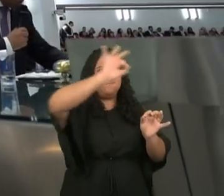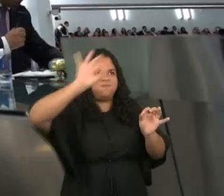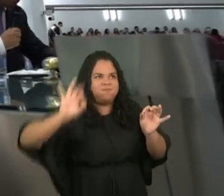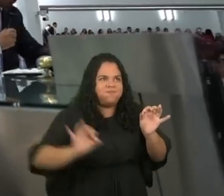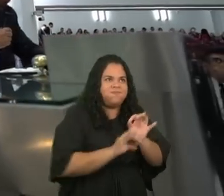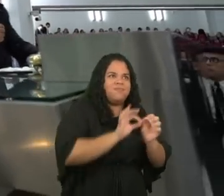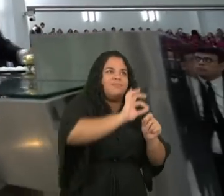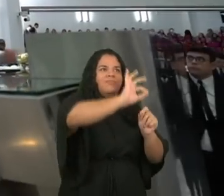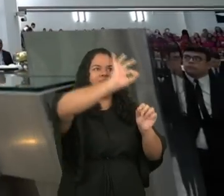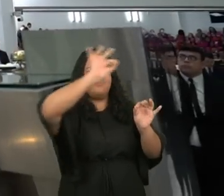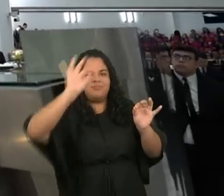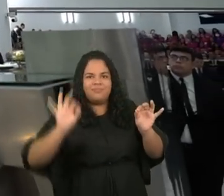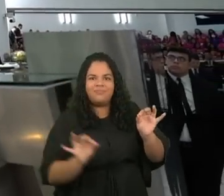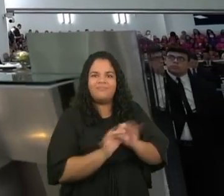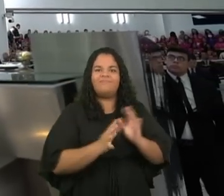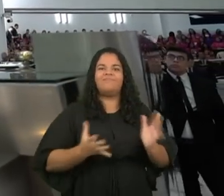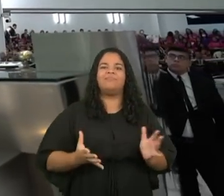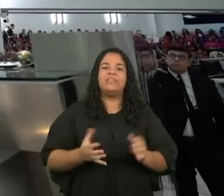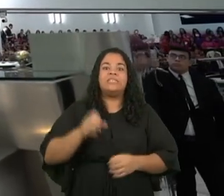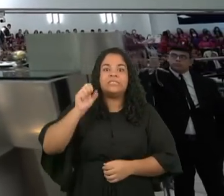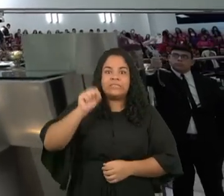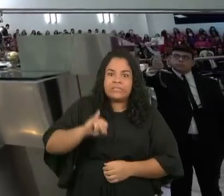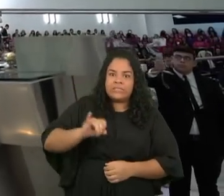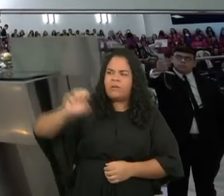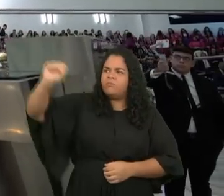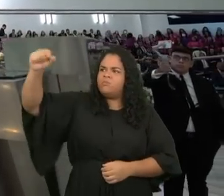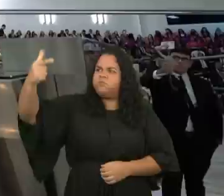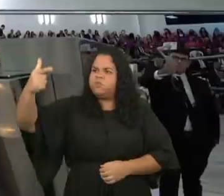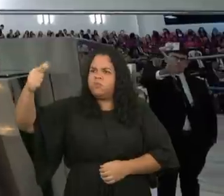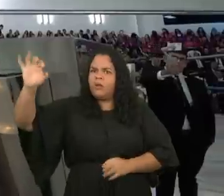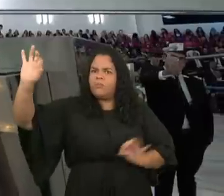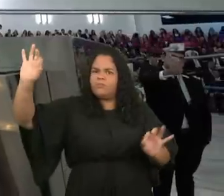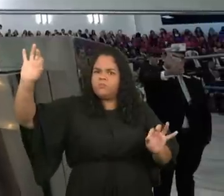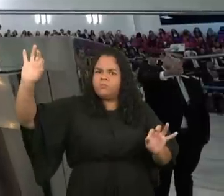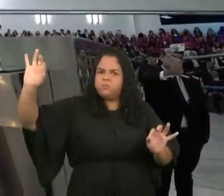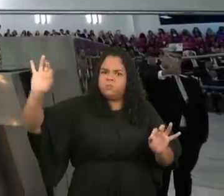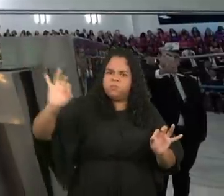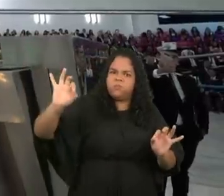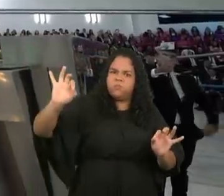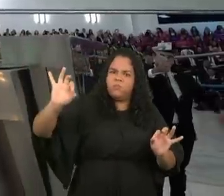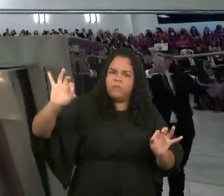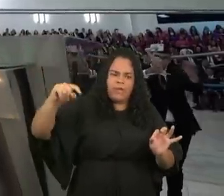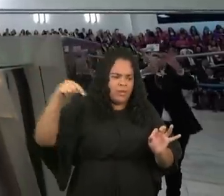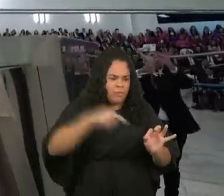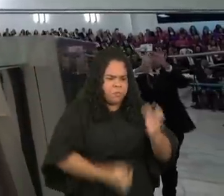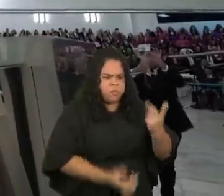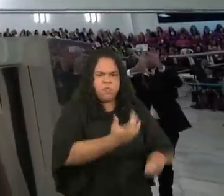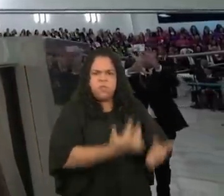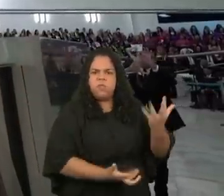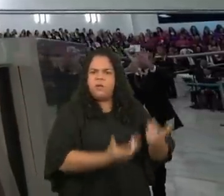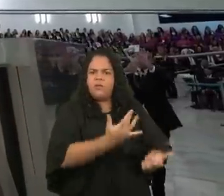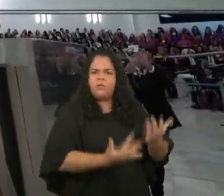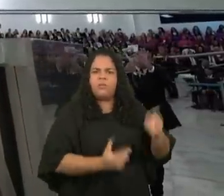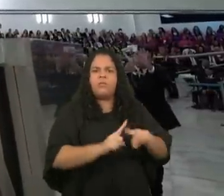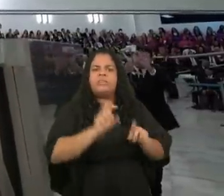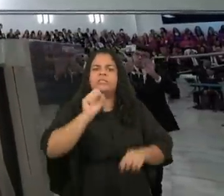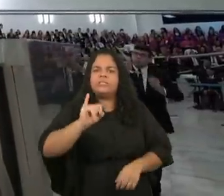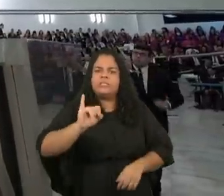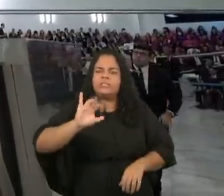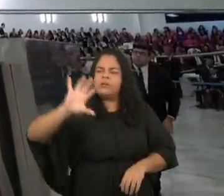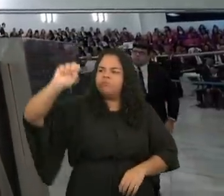congelaria, muito perto e a maior parte da água ferveria, águas que permitem a diversidade da vida. Quem calculou isso?